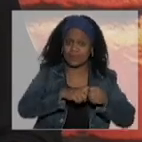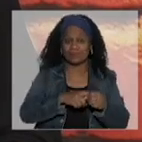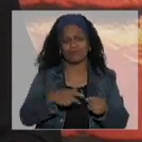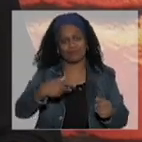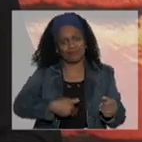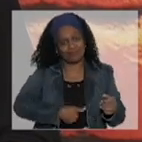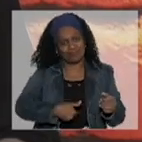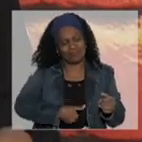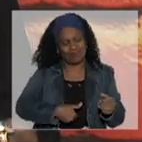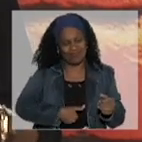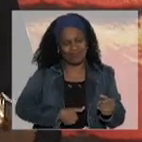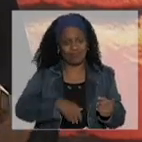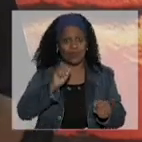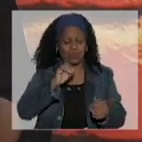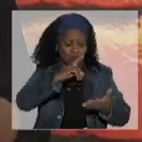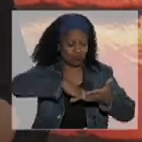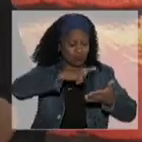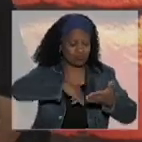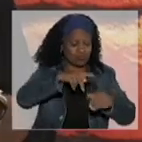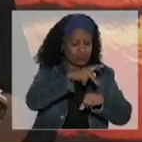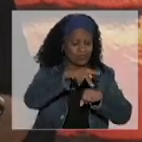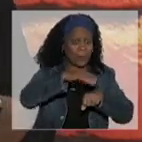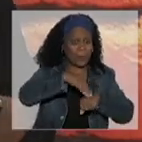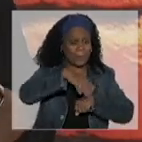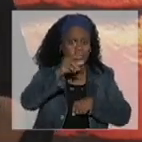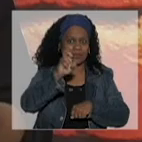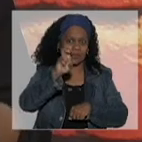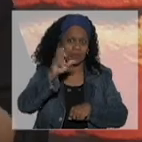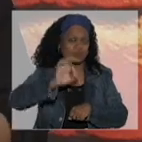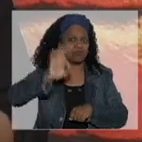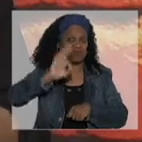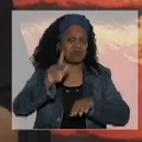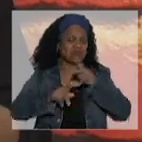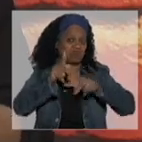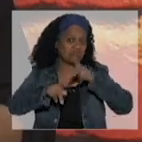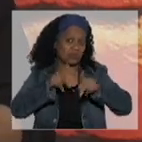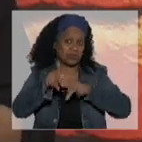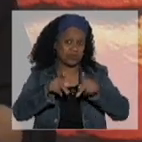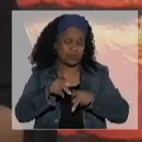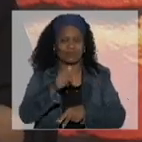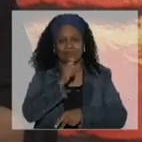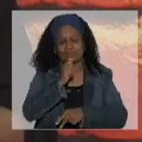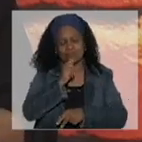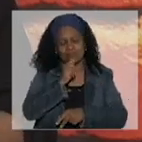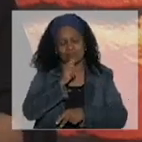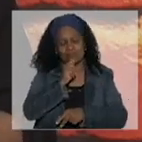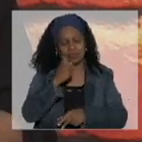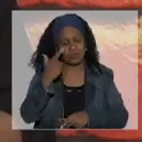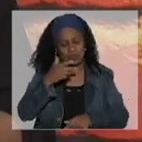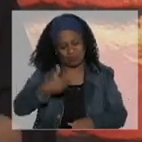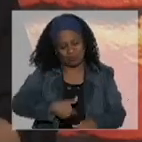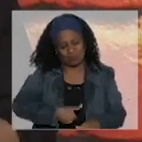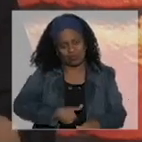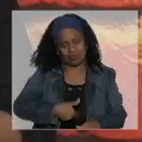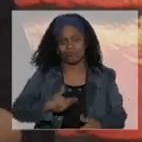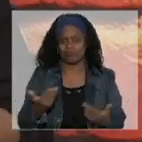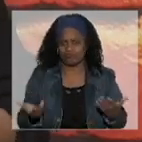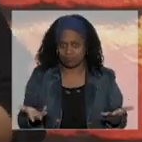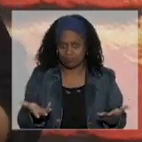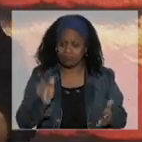do mapa da fome um documento que inclui países que têm mais de 5% da população sem condições de se alimentar